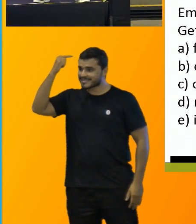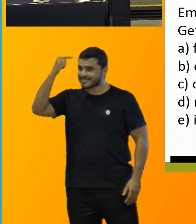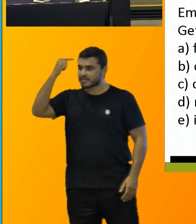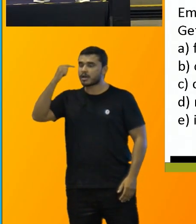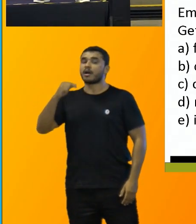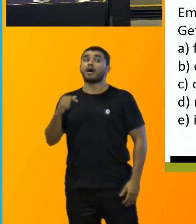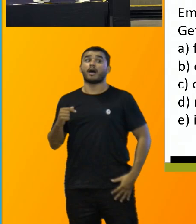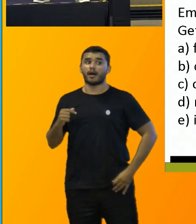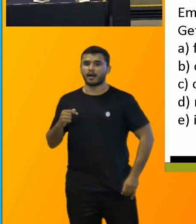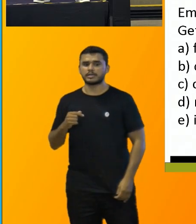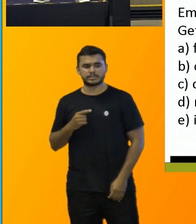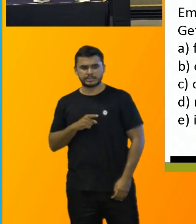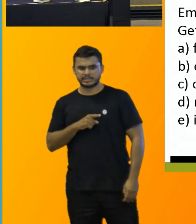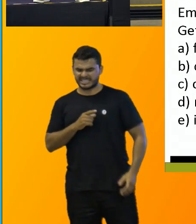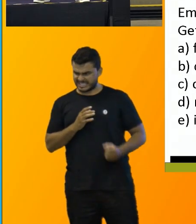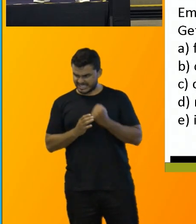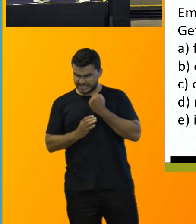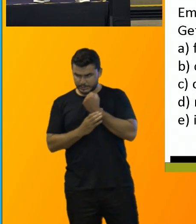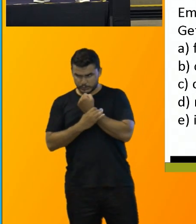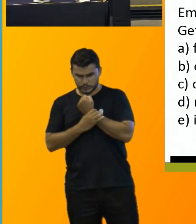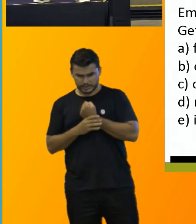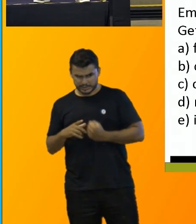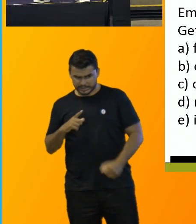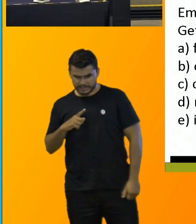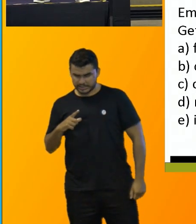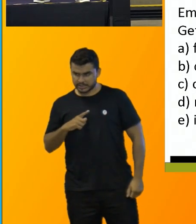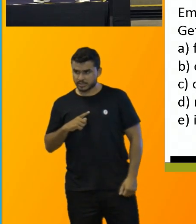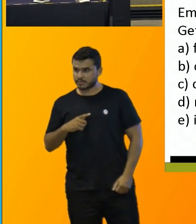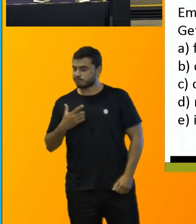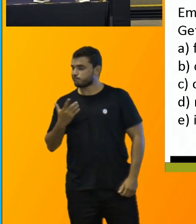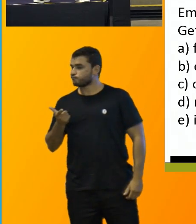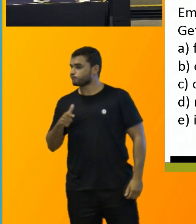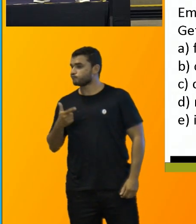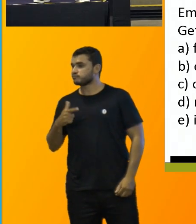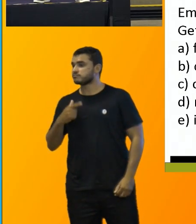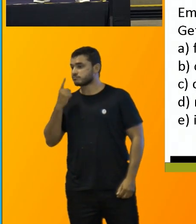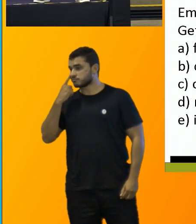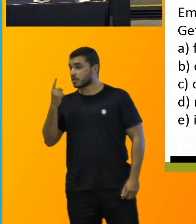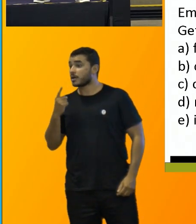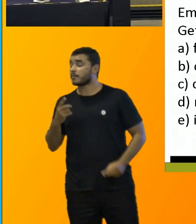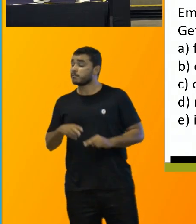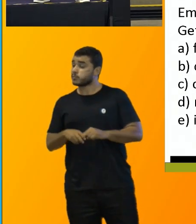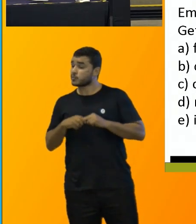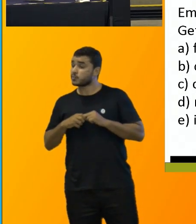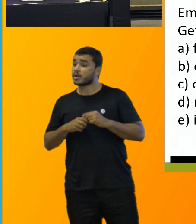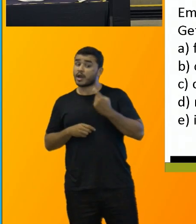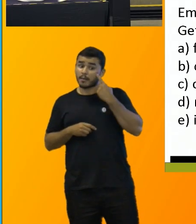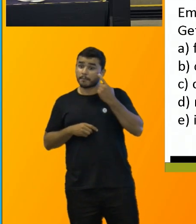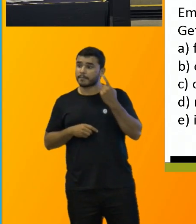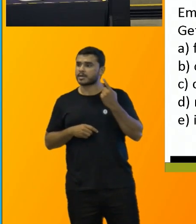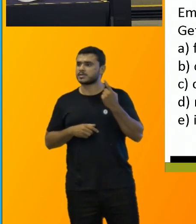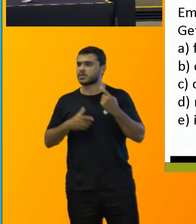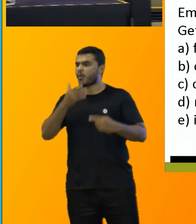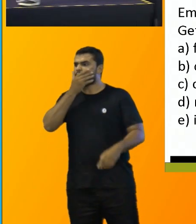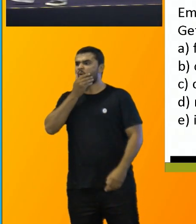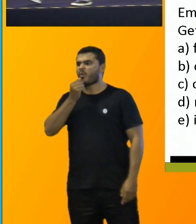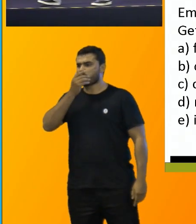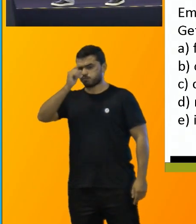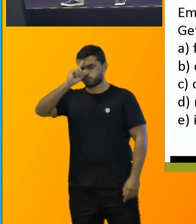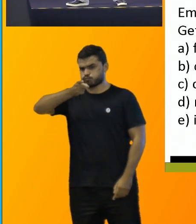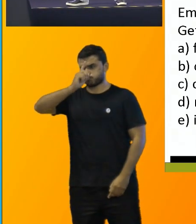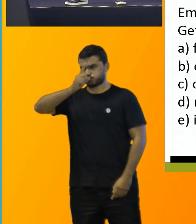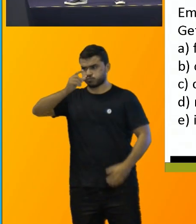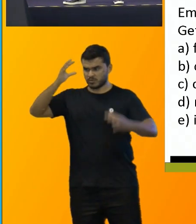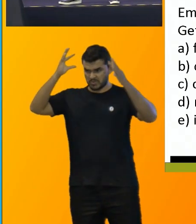Isso gerava insegurança, isso gerava um controle ainda maior da máquina do coronelismo. Aí é que ele está falando de